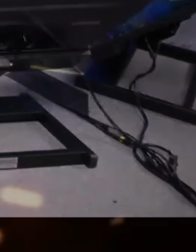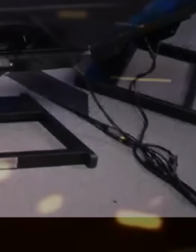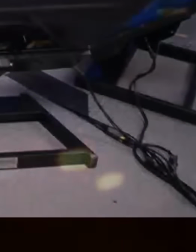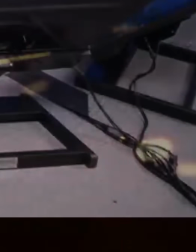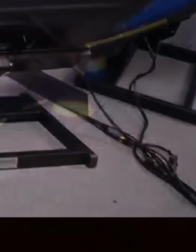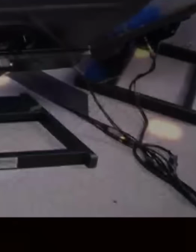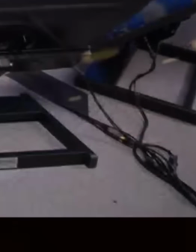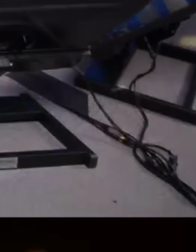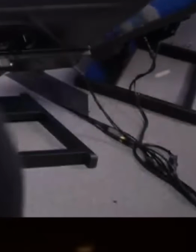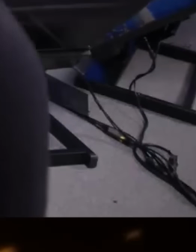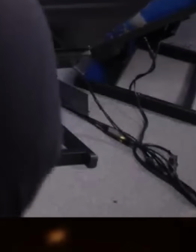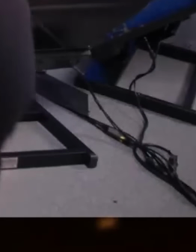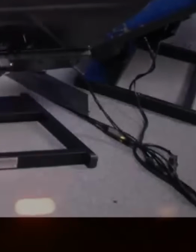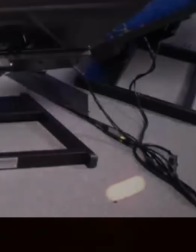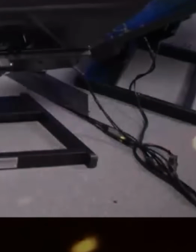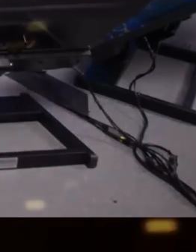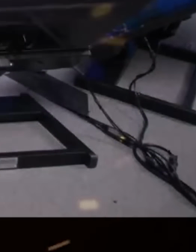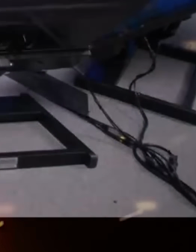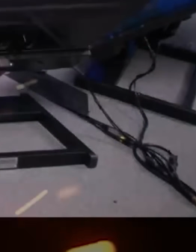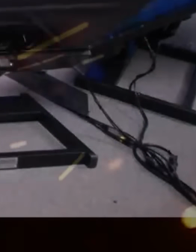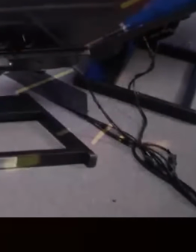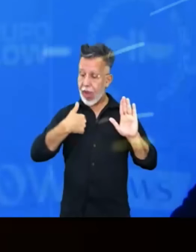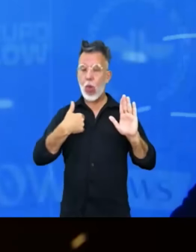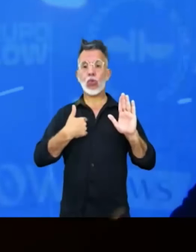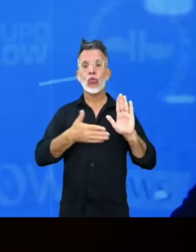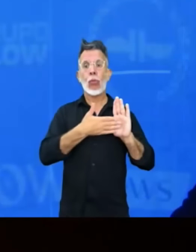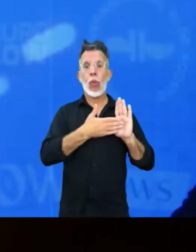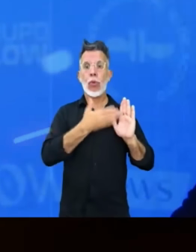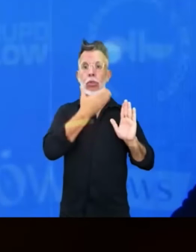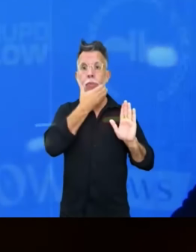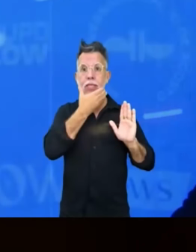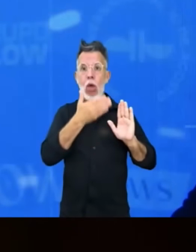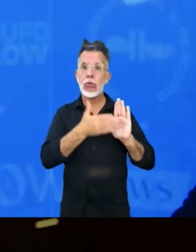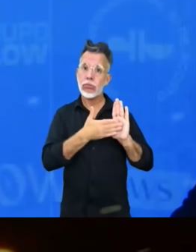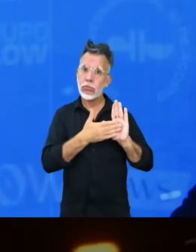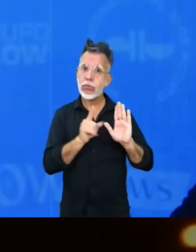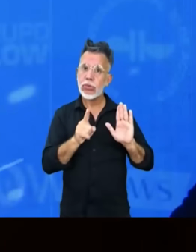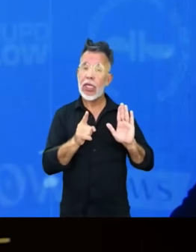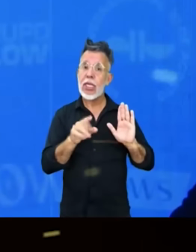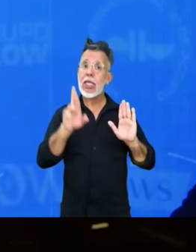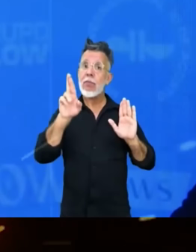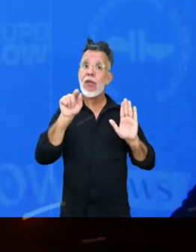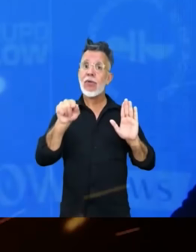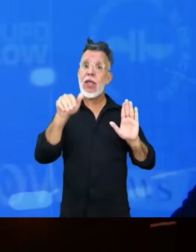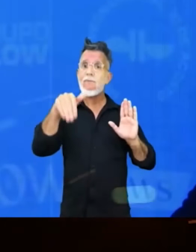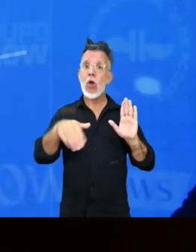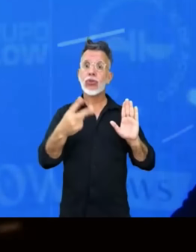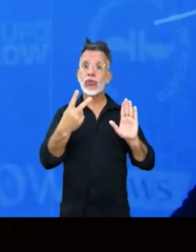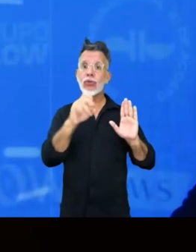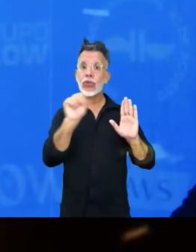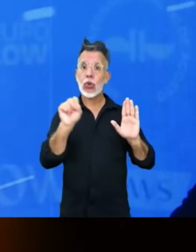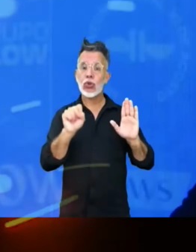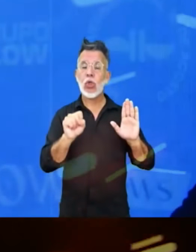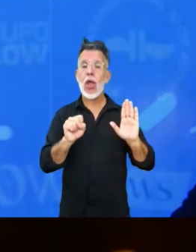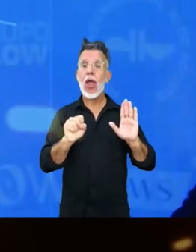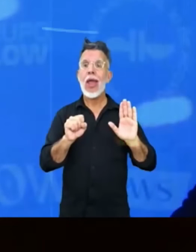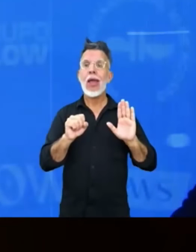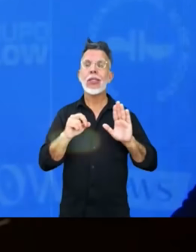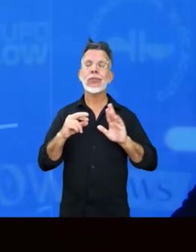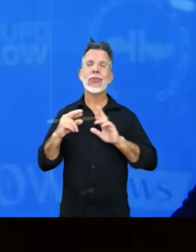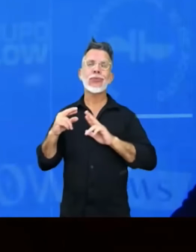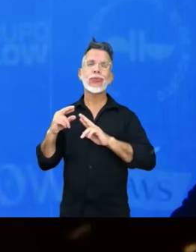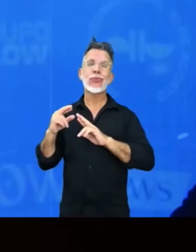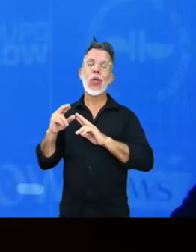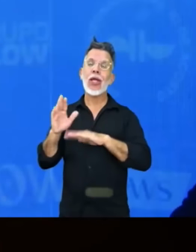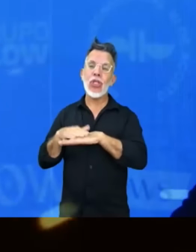sair preso uma reciclagem com todos os homens Nós vamos treinar os homens da escola pública no